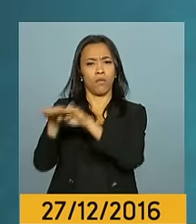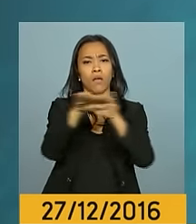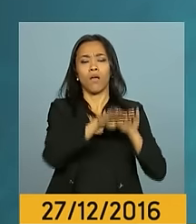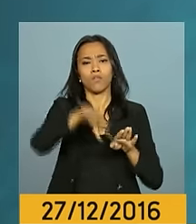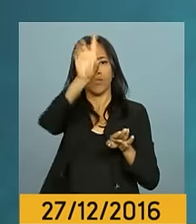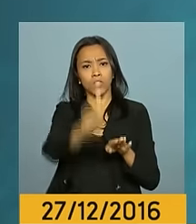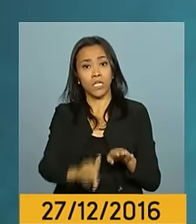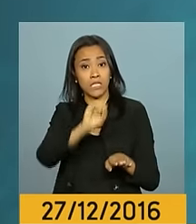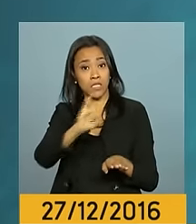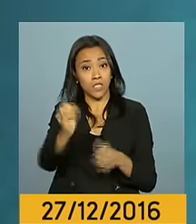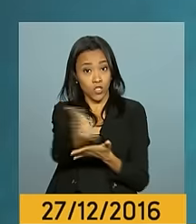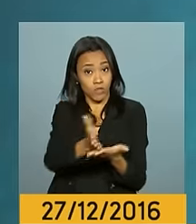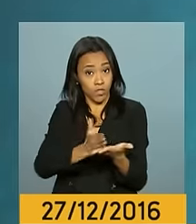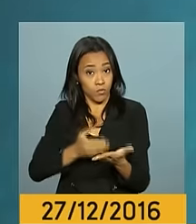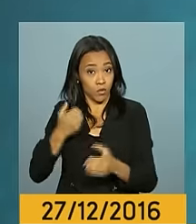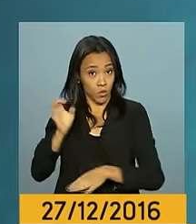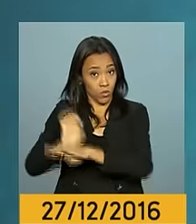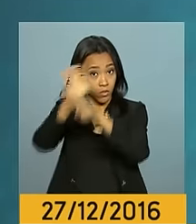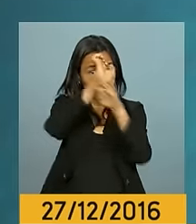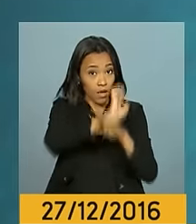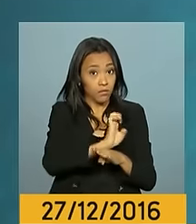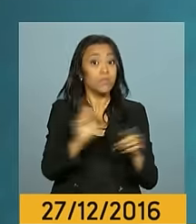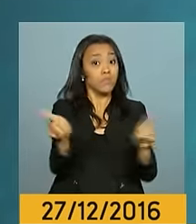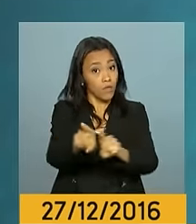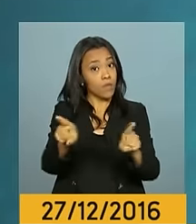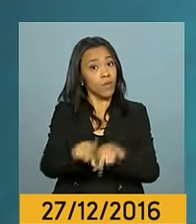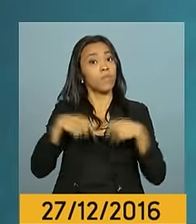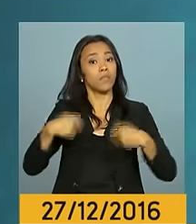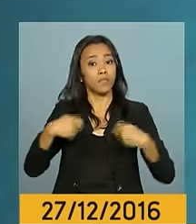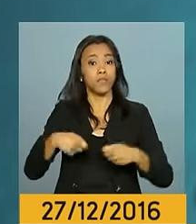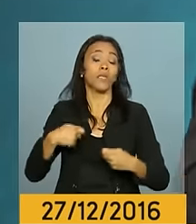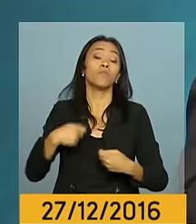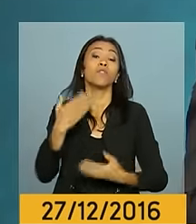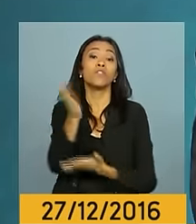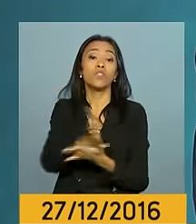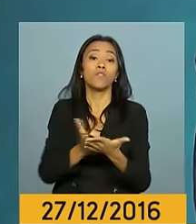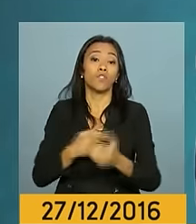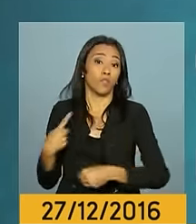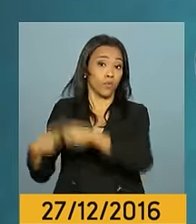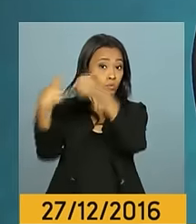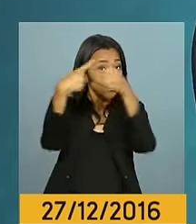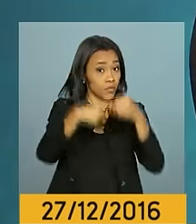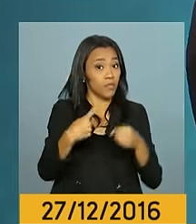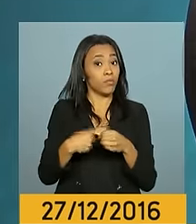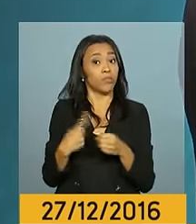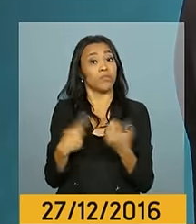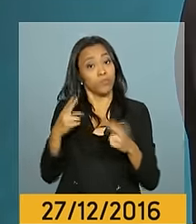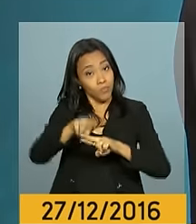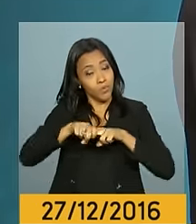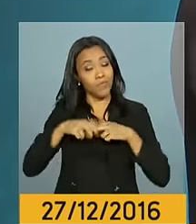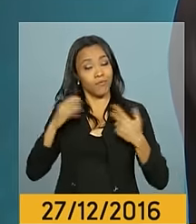se nós dividimos com os estados nós temos que dividir com os municípios e foi o que nós